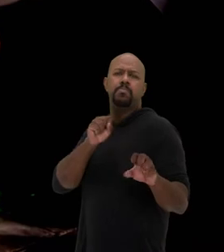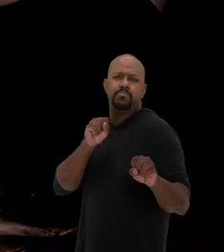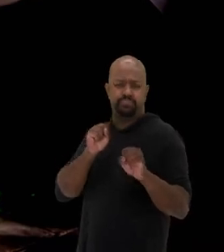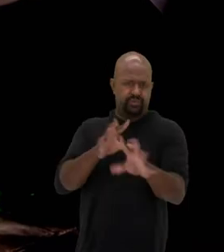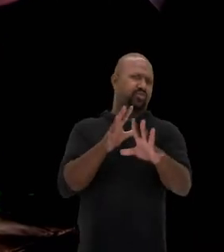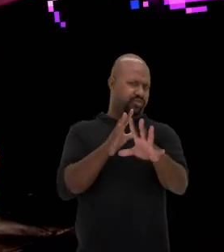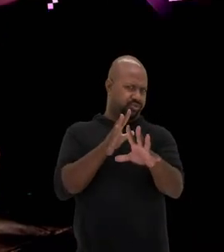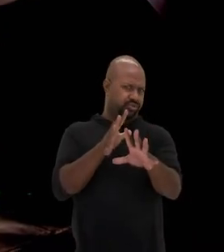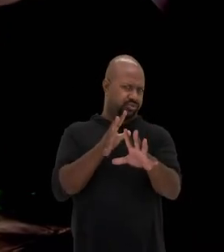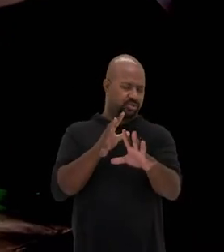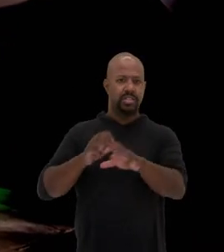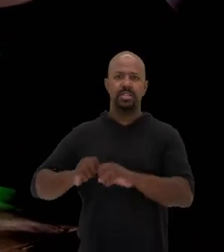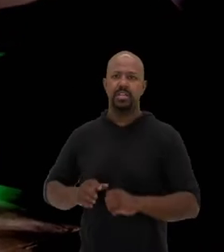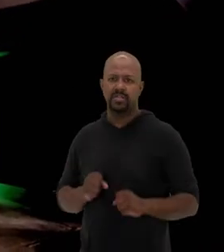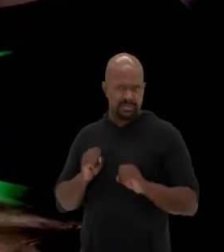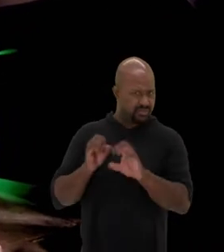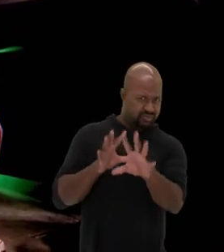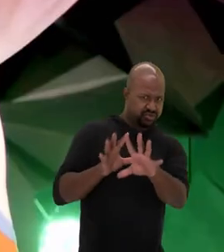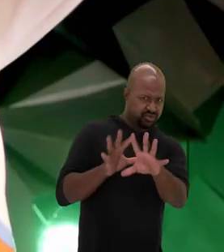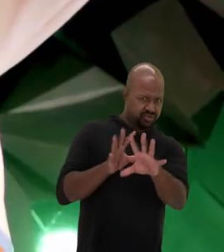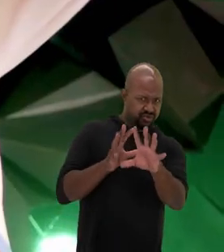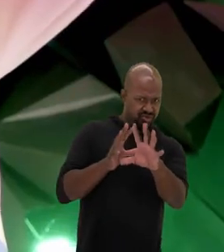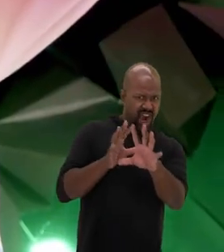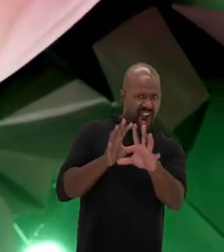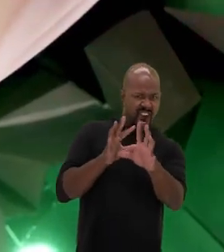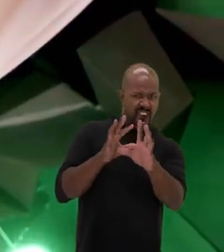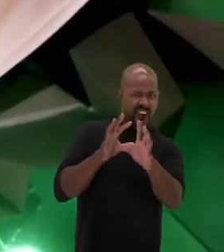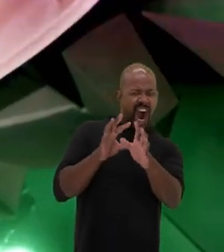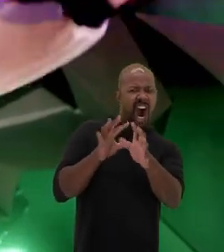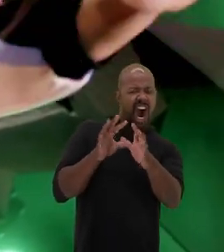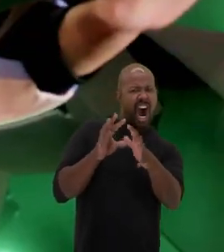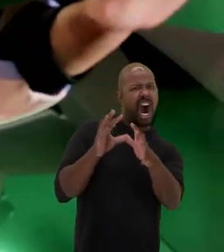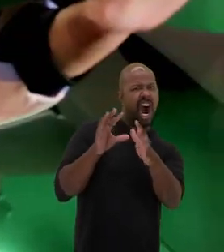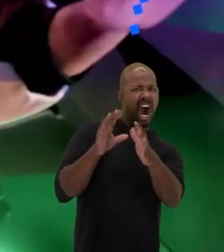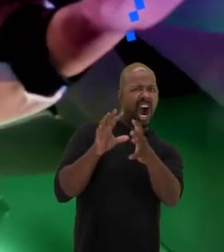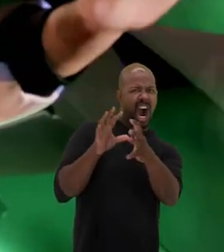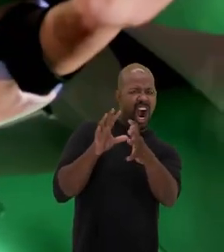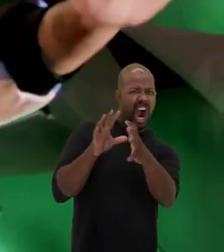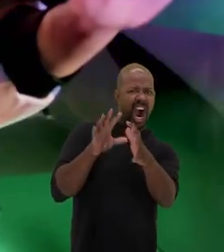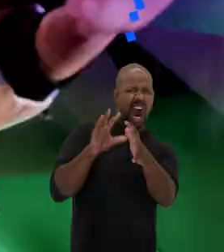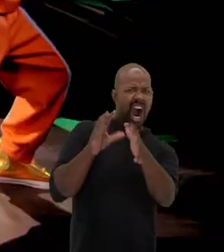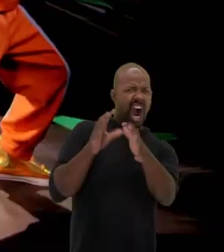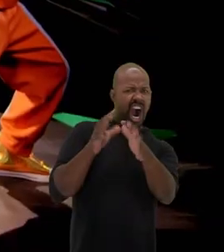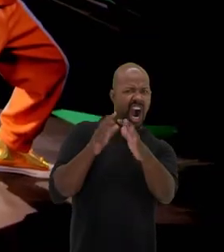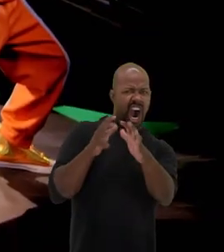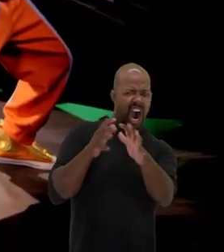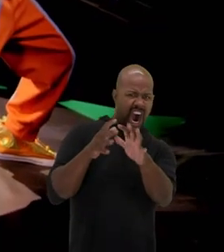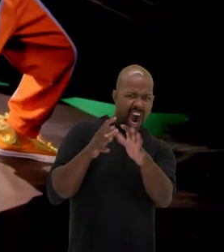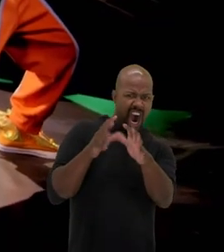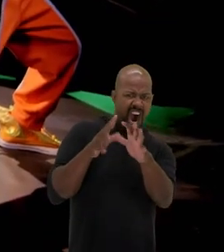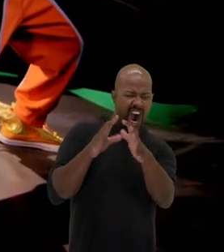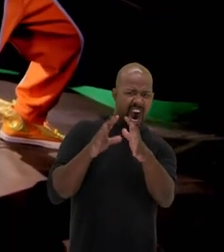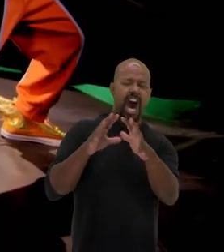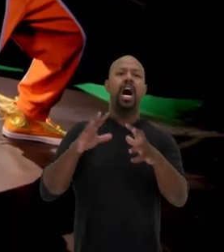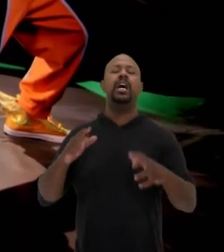1, 2, 3. Alex e Jonas impulsionam as mãos para frente e uma animação de raio sai de suas mãos.